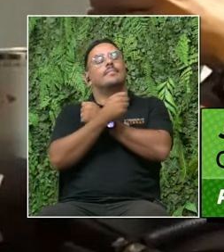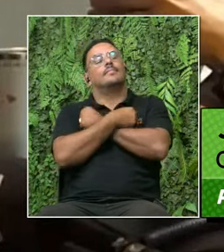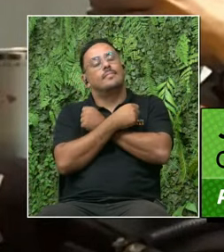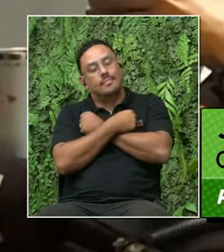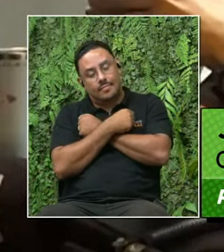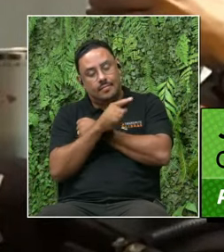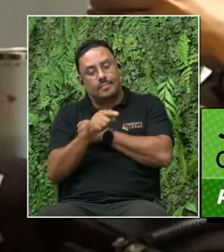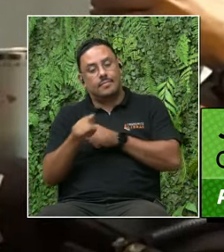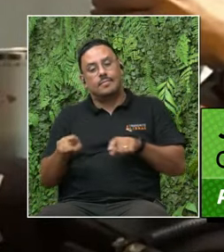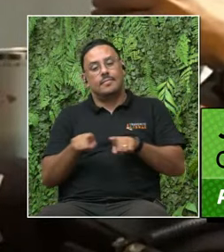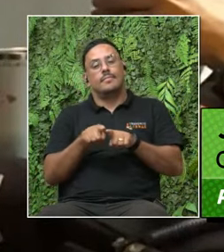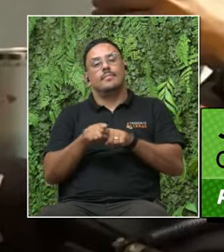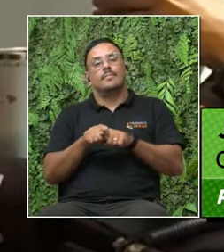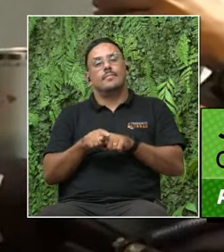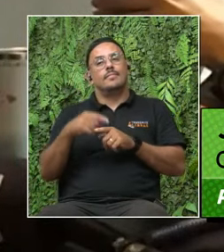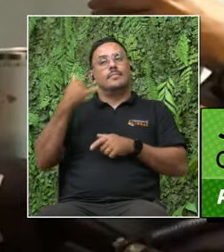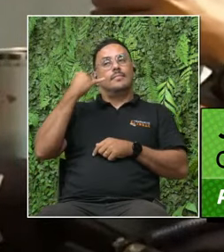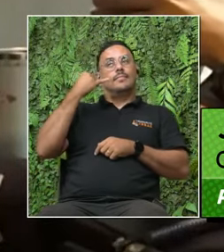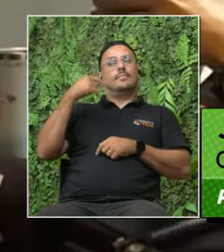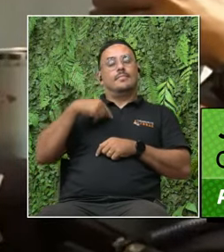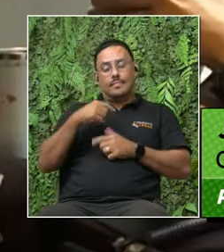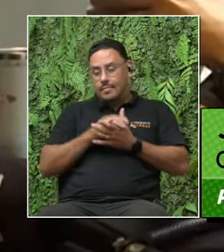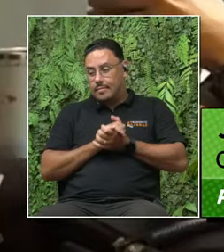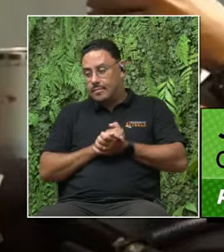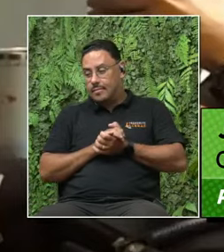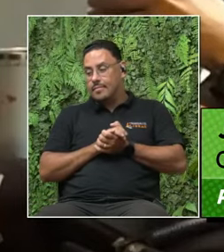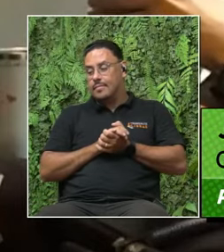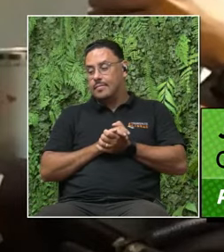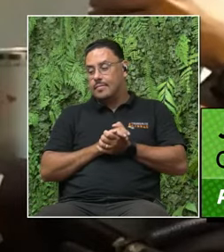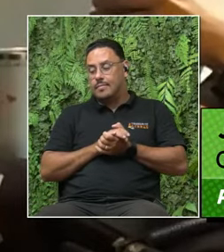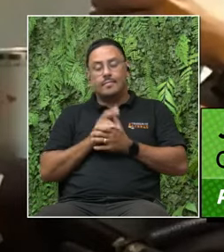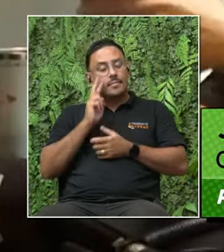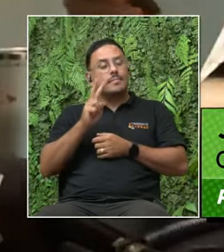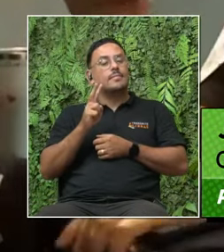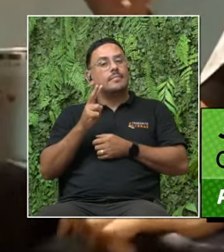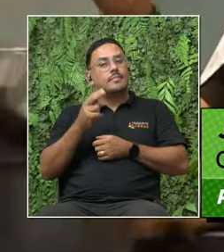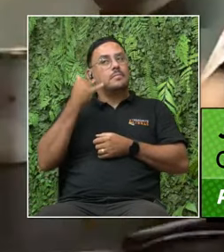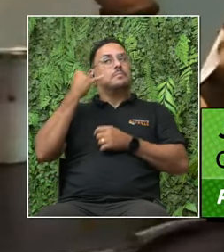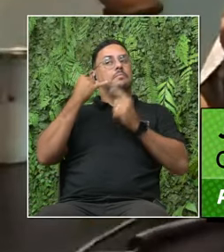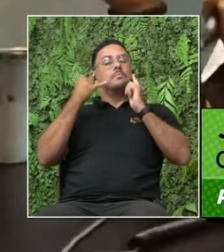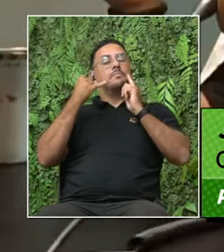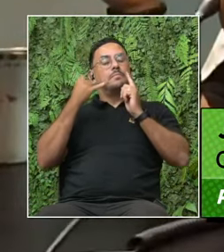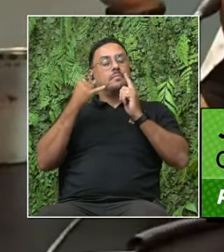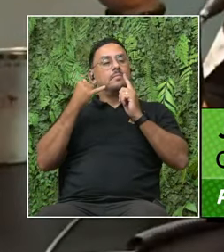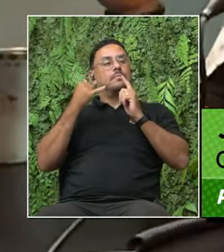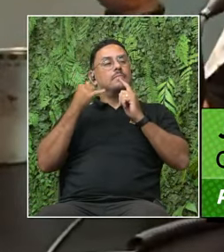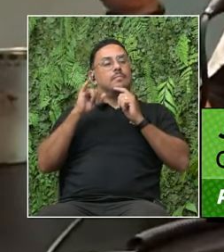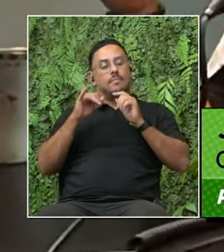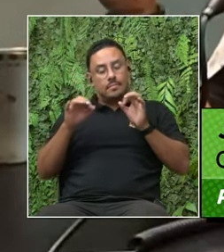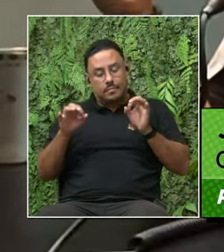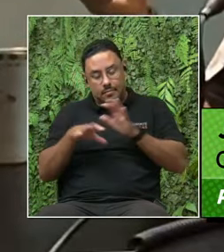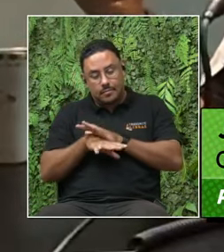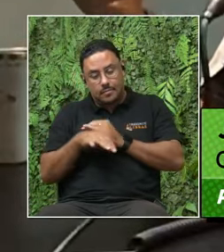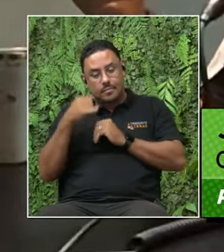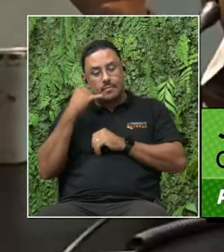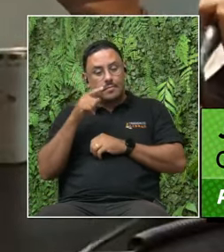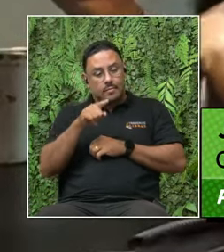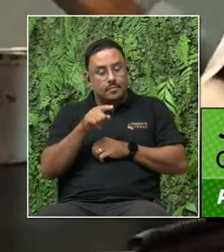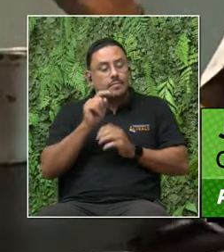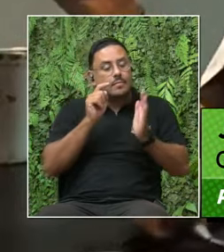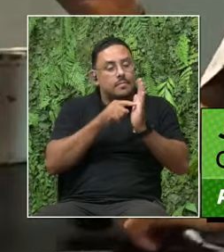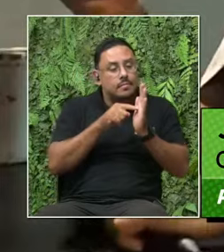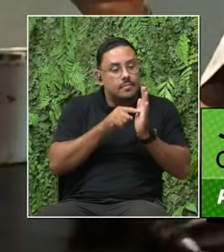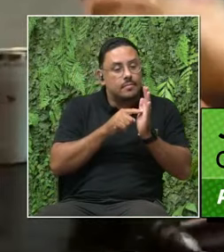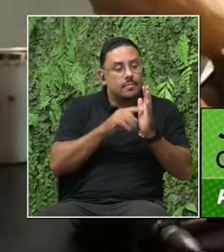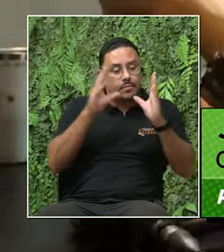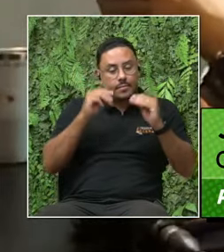abraço para ele ele tá tá me ligando aqui e eu não atendo não não e aí eu não atendo e assim que termina aí eu ligo PR ela dou um toquinho nele